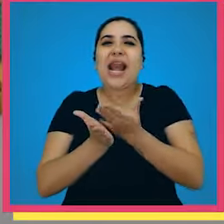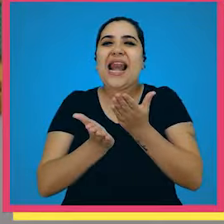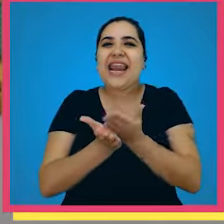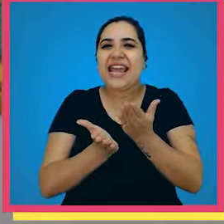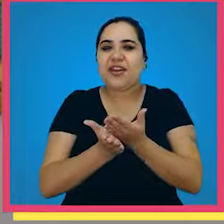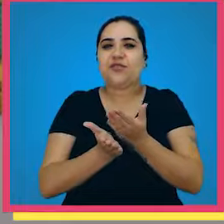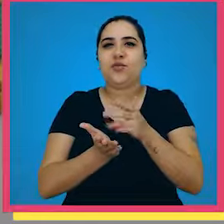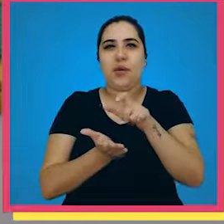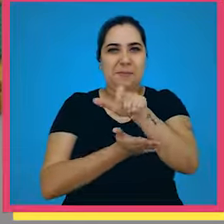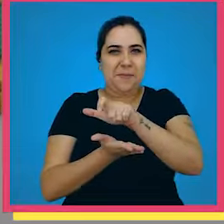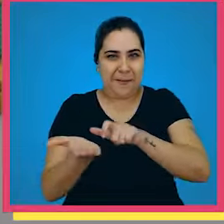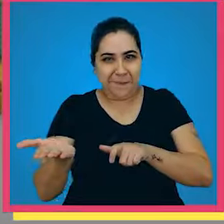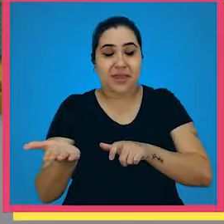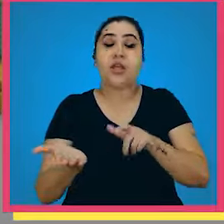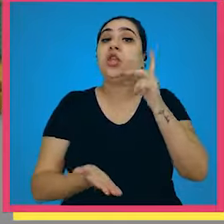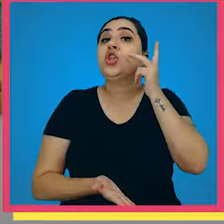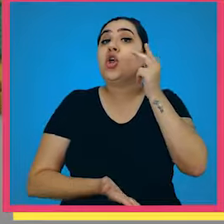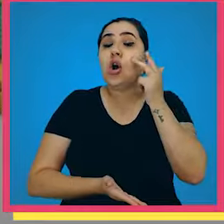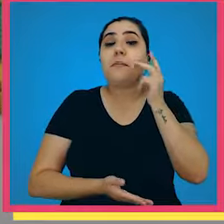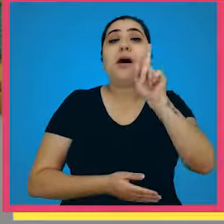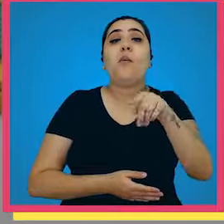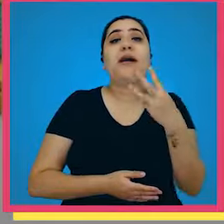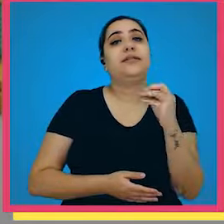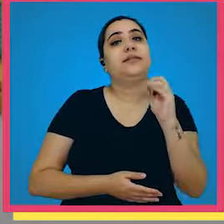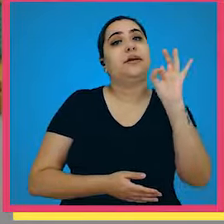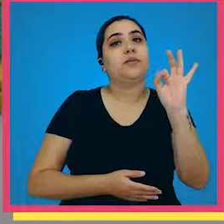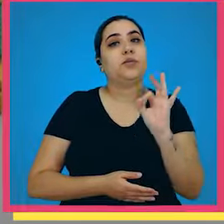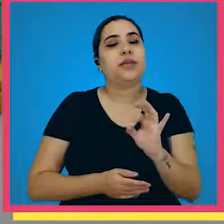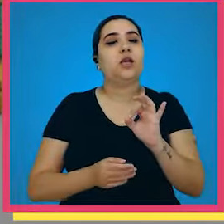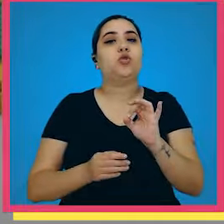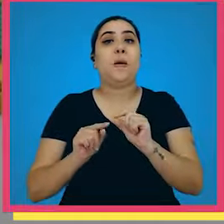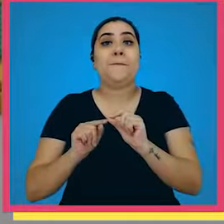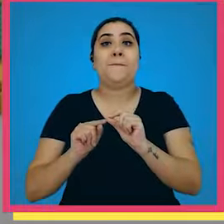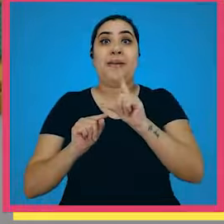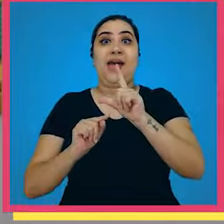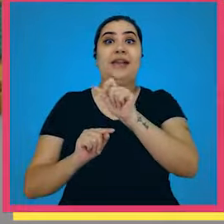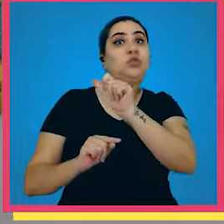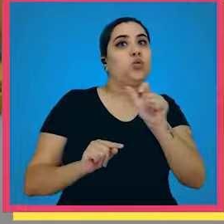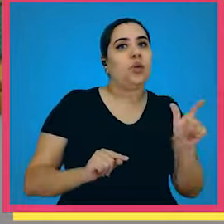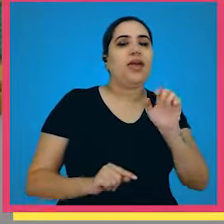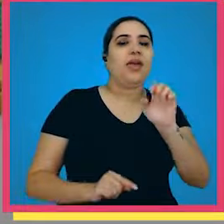do preço do livro impresso normalmente é 30% a mais do que